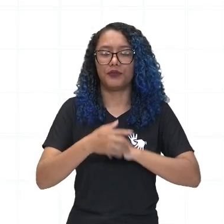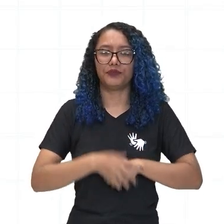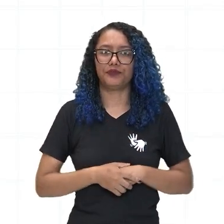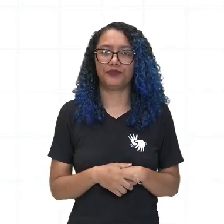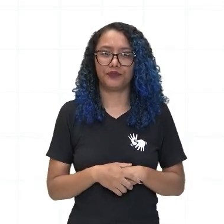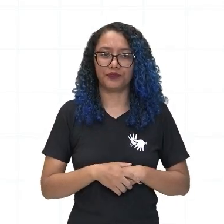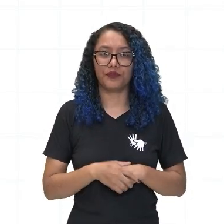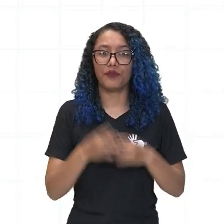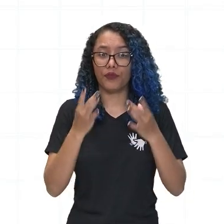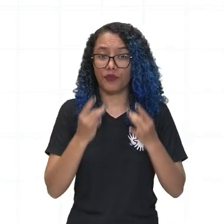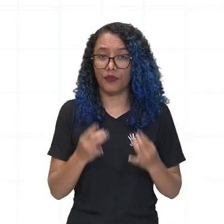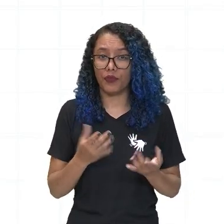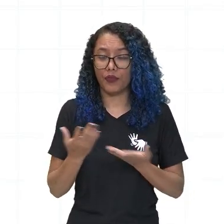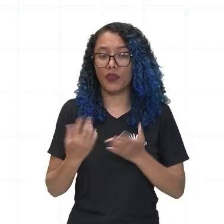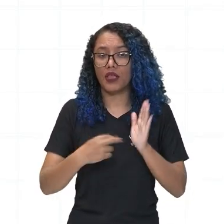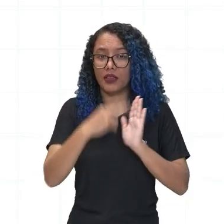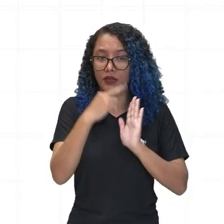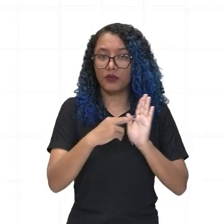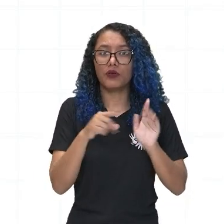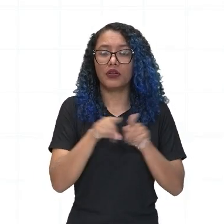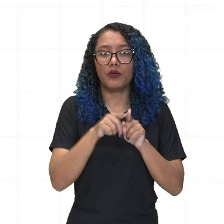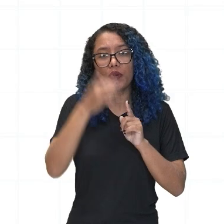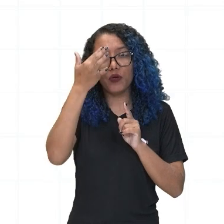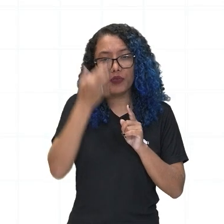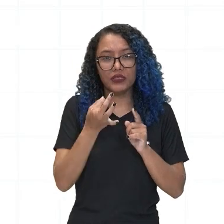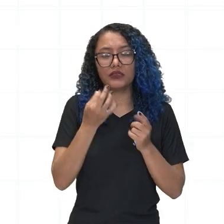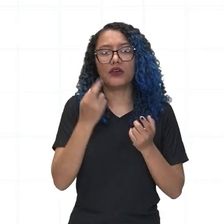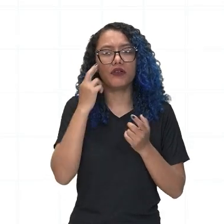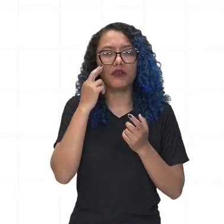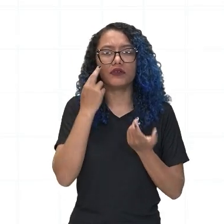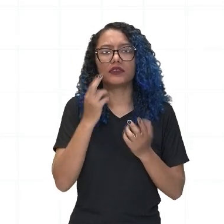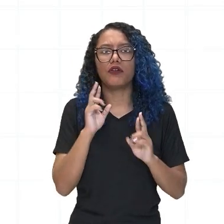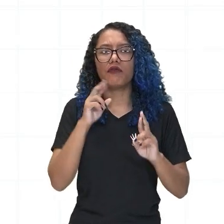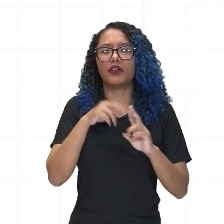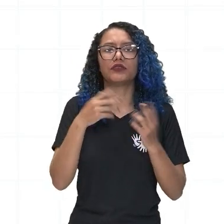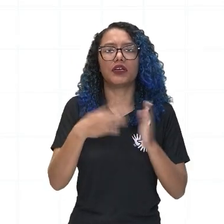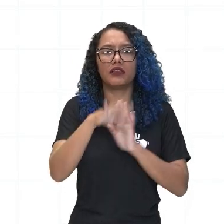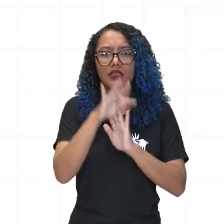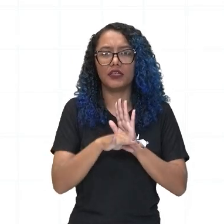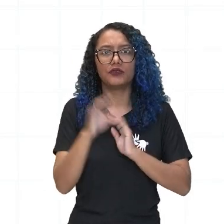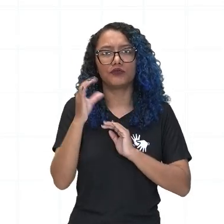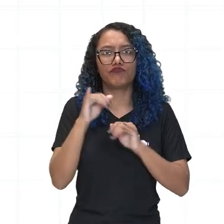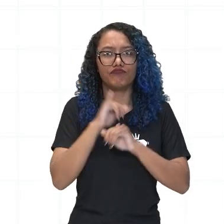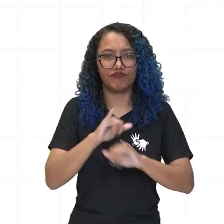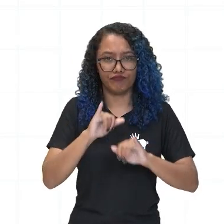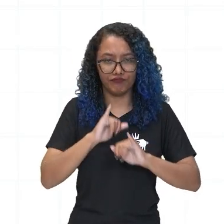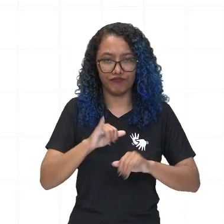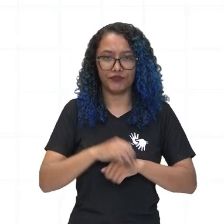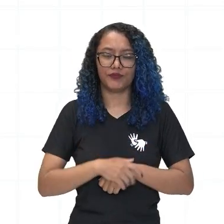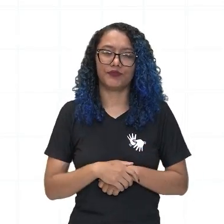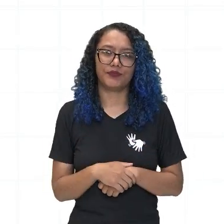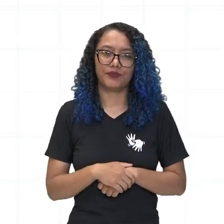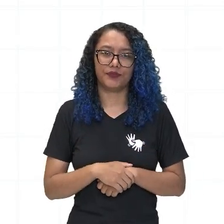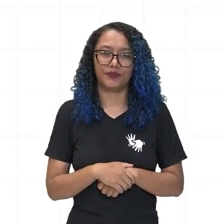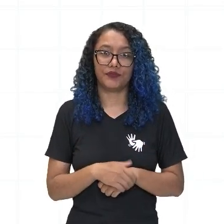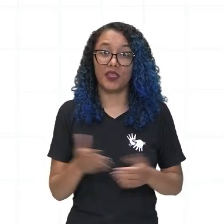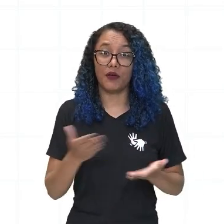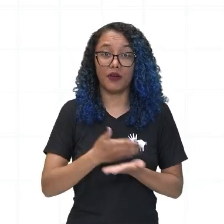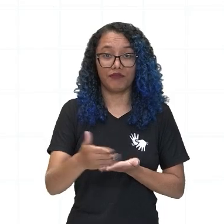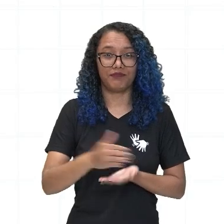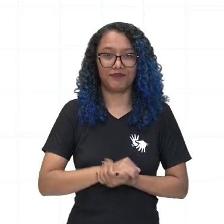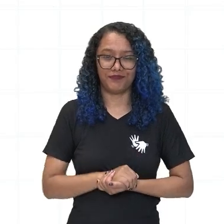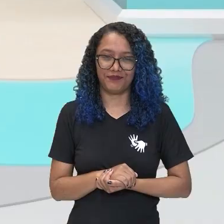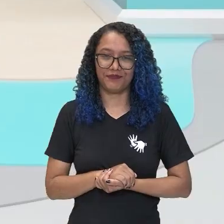gênero. Detalhamento, leitura, interpretação e reflexão de textos de divulgação científica. Vamos à nossa